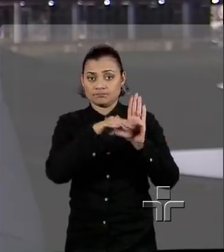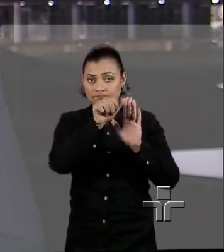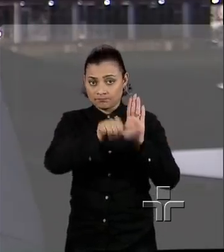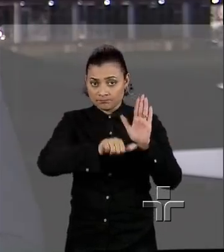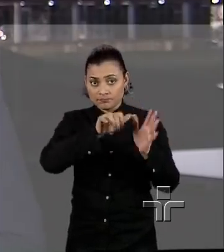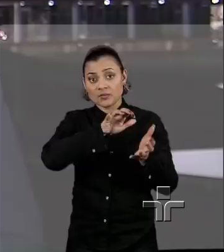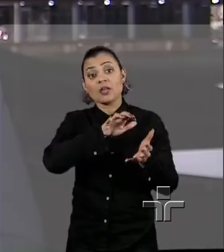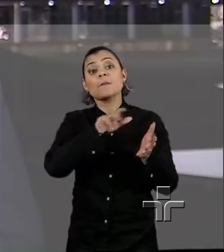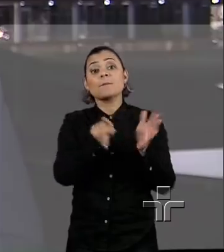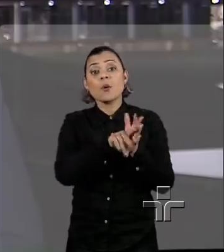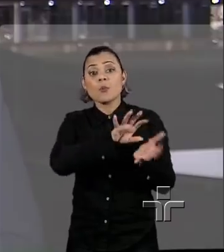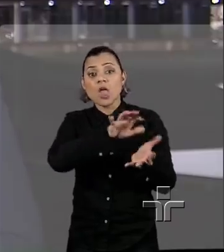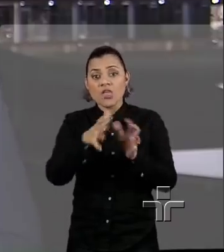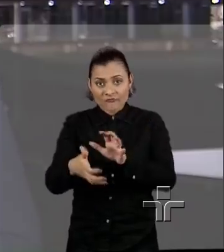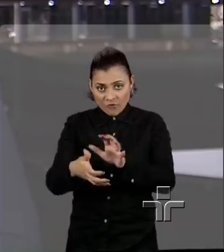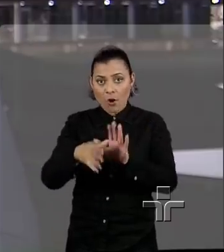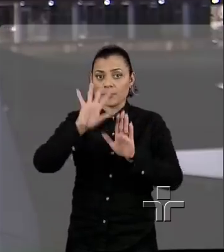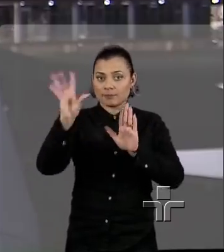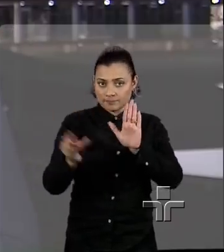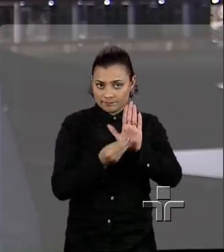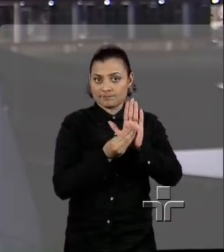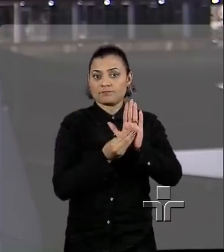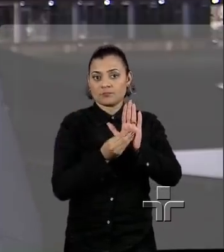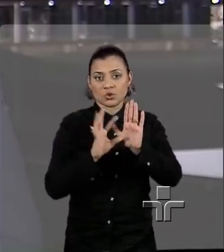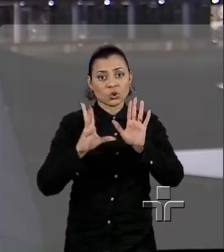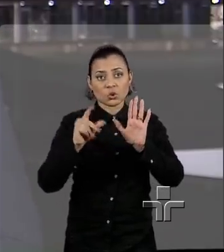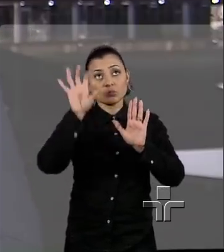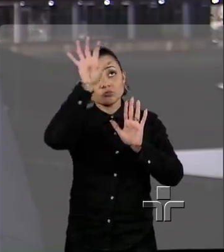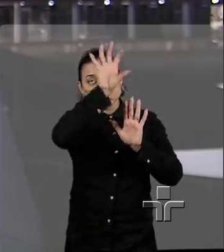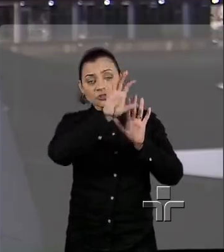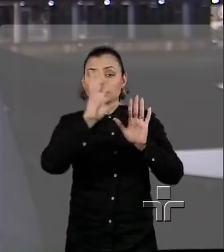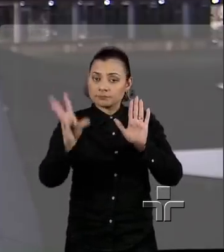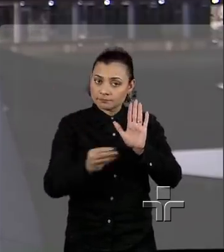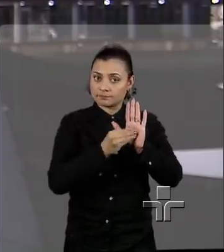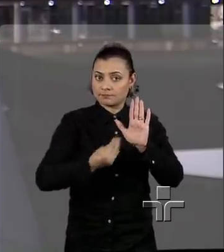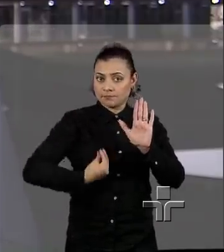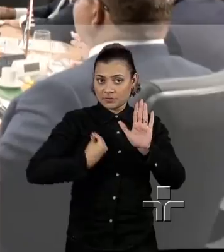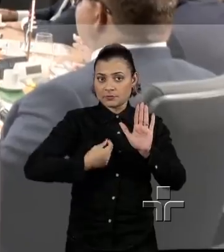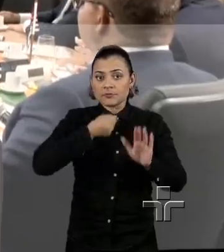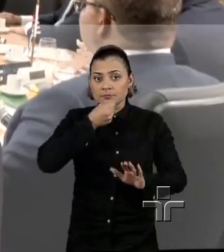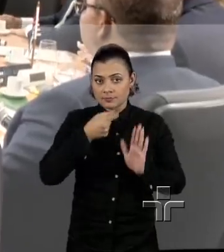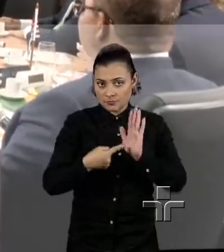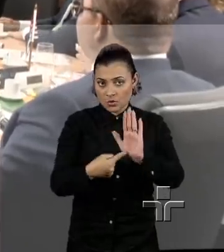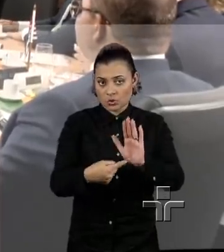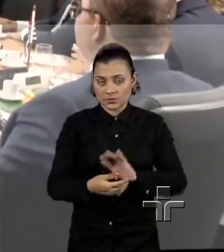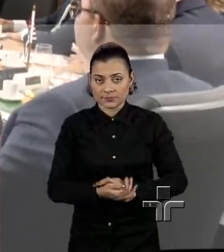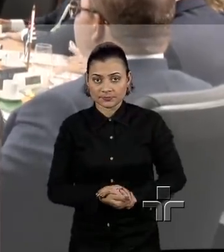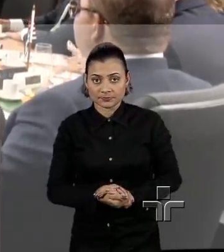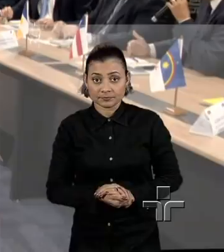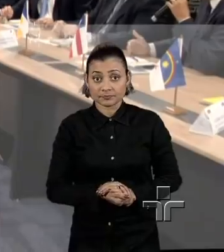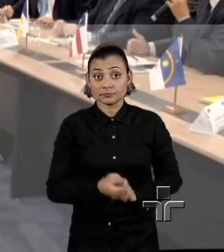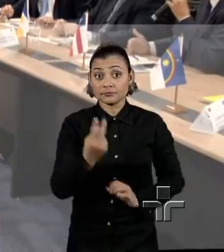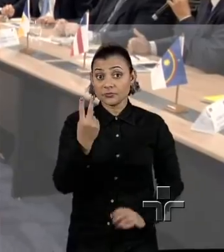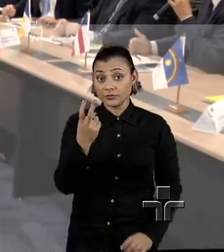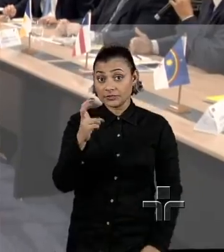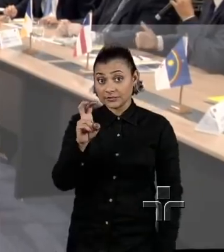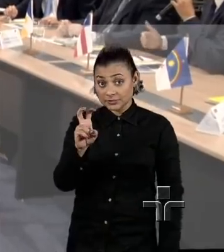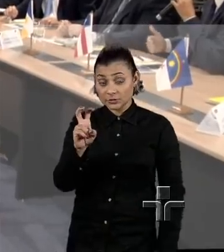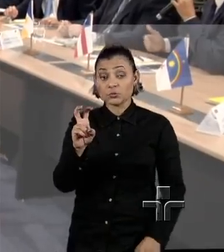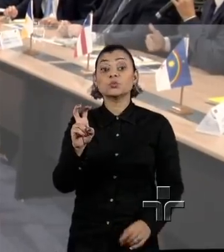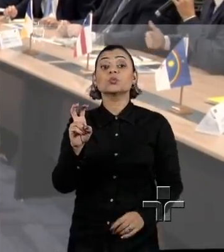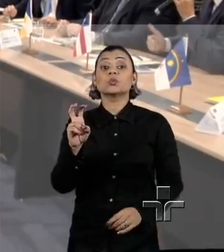e municipais no texto da reforma da Previdência. A gente vai saber mais sobre isso na reportagem. O fórum reuniu 25 dos